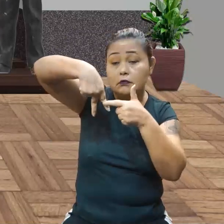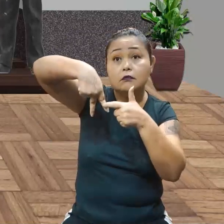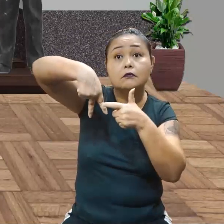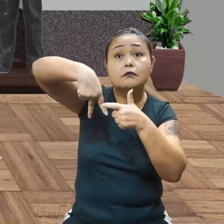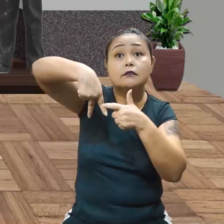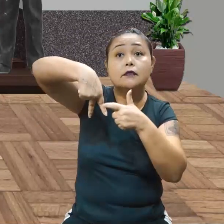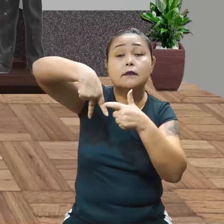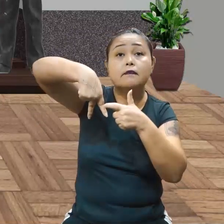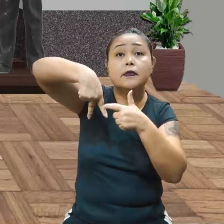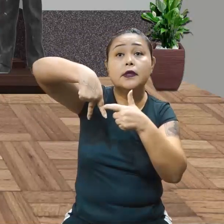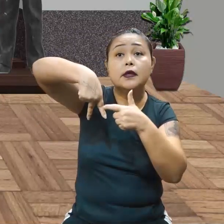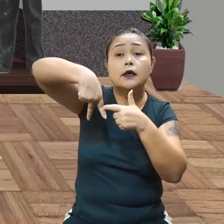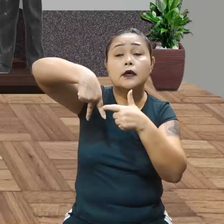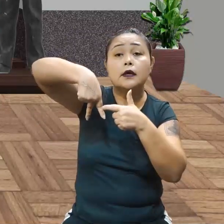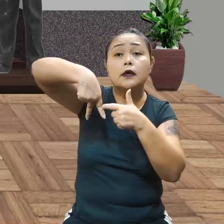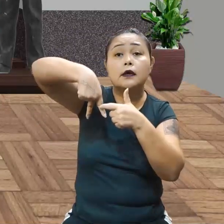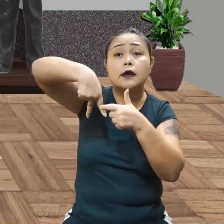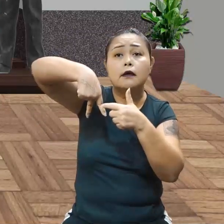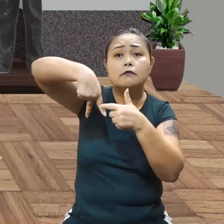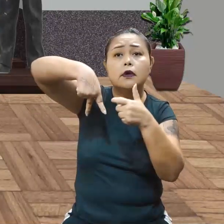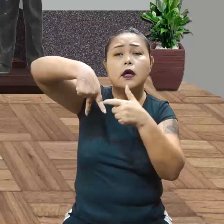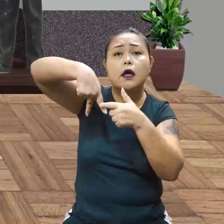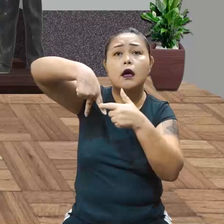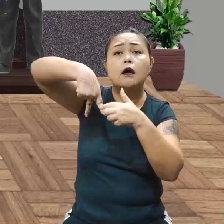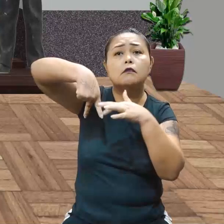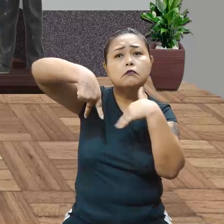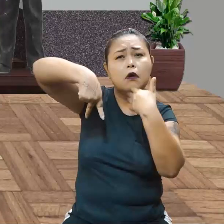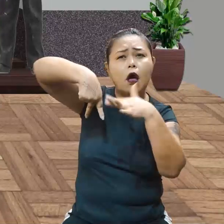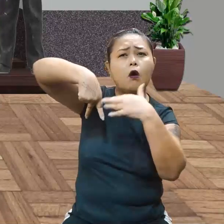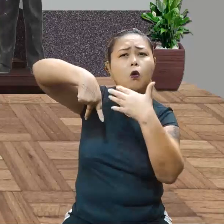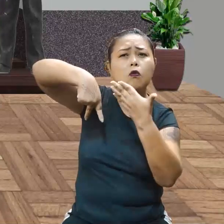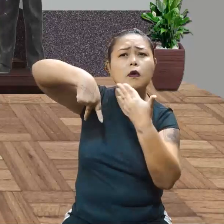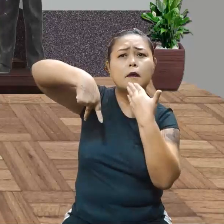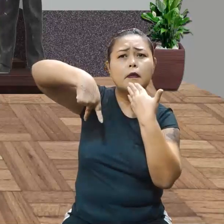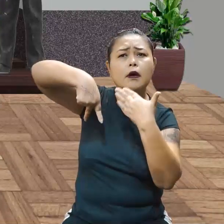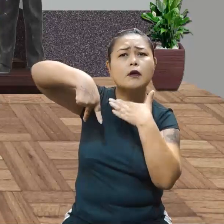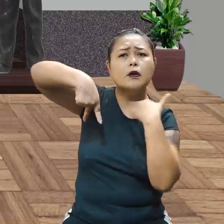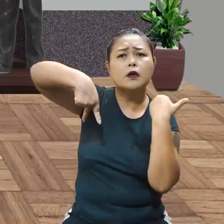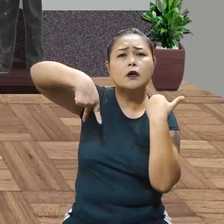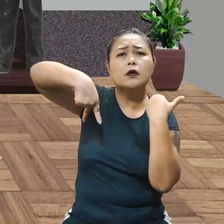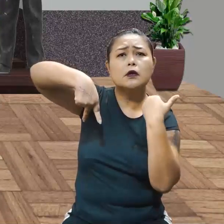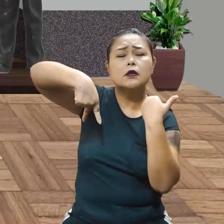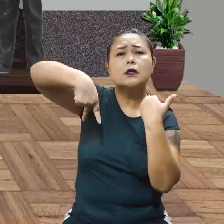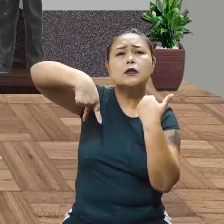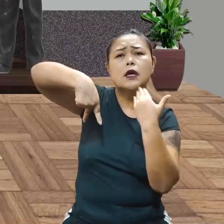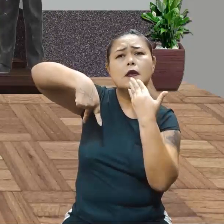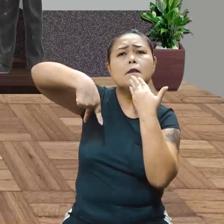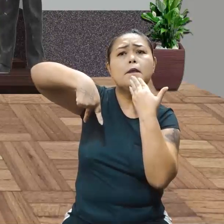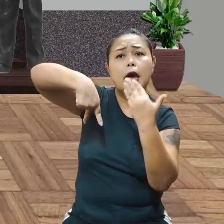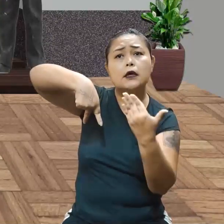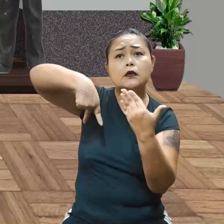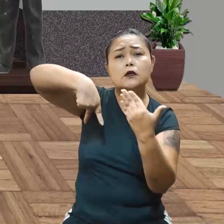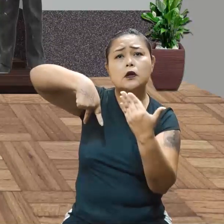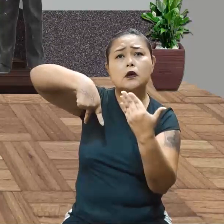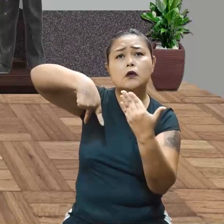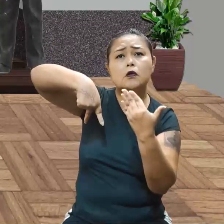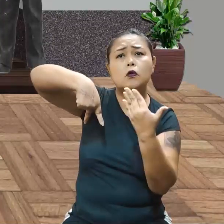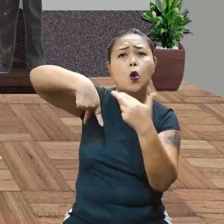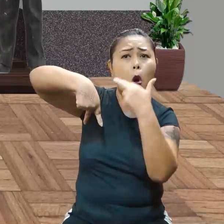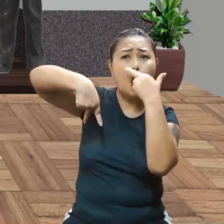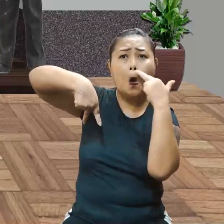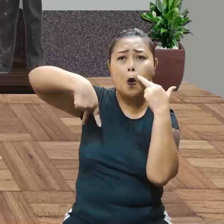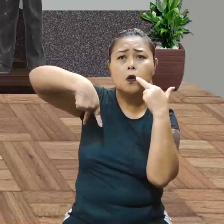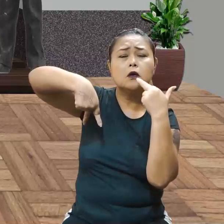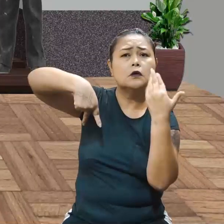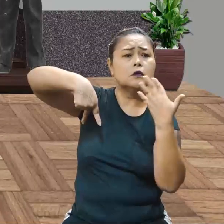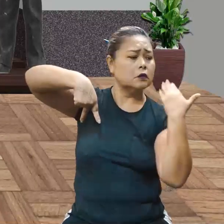que quase leva ele à morte. Ele pediu, existem relatos que ele pede para o Rondon deixar